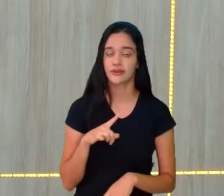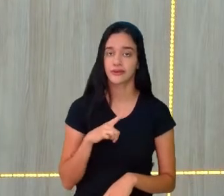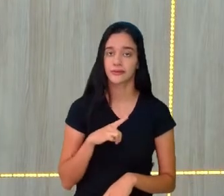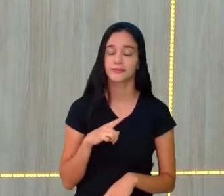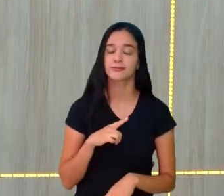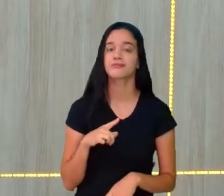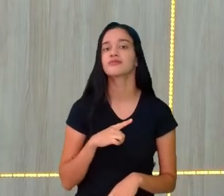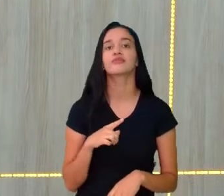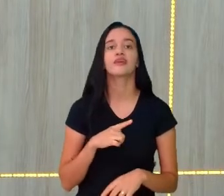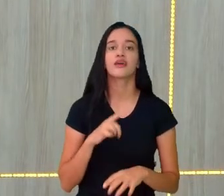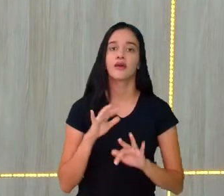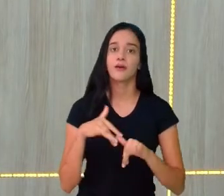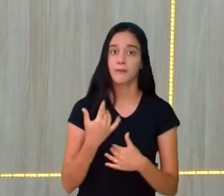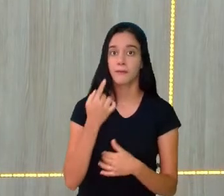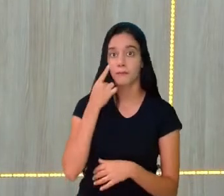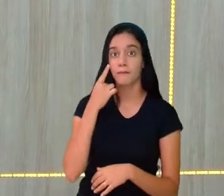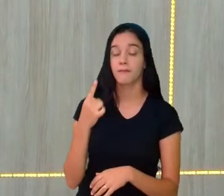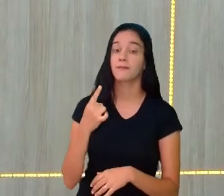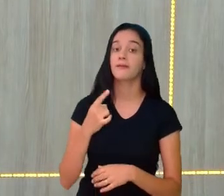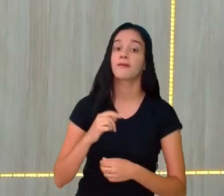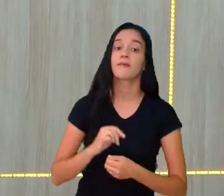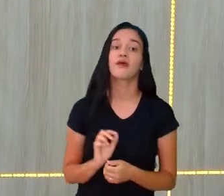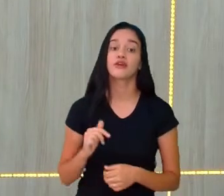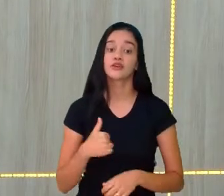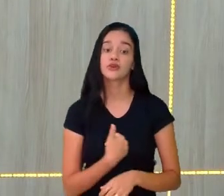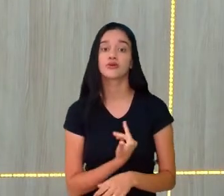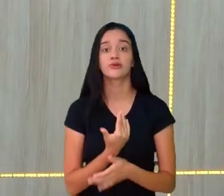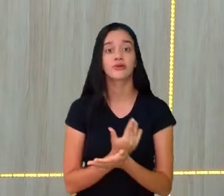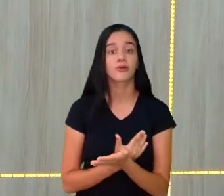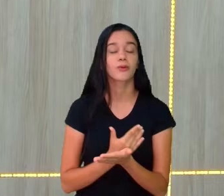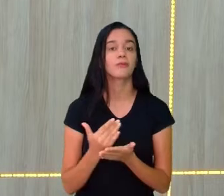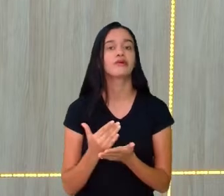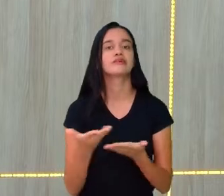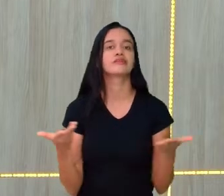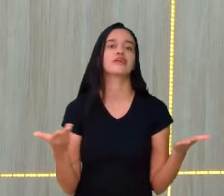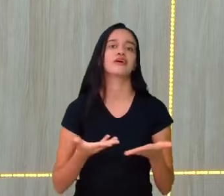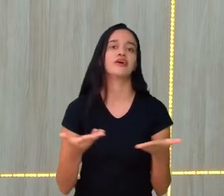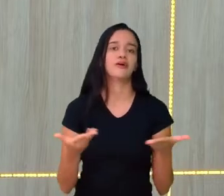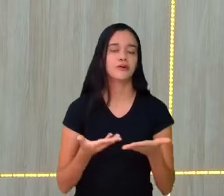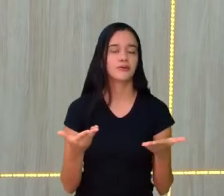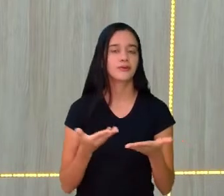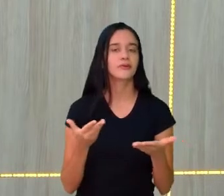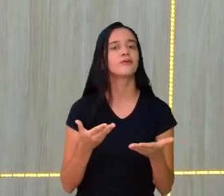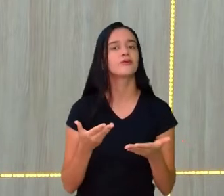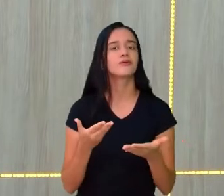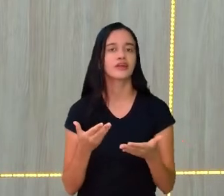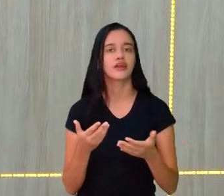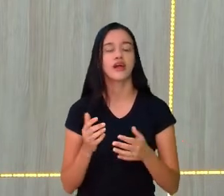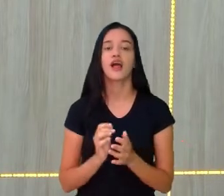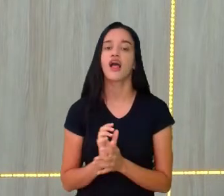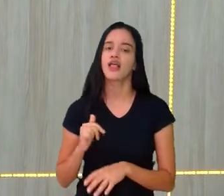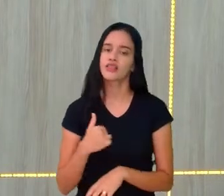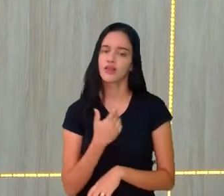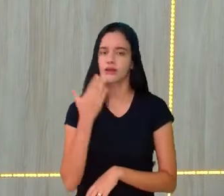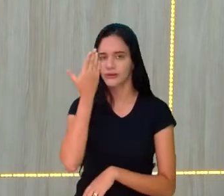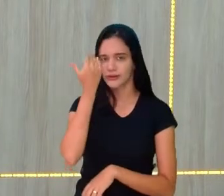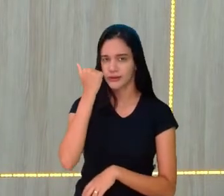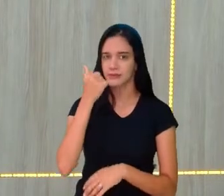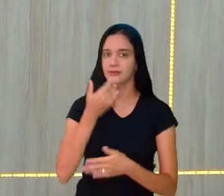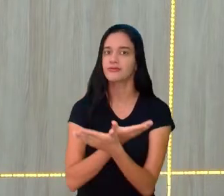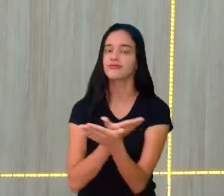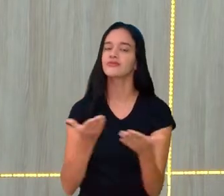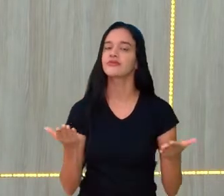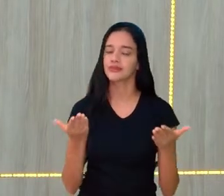dificuldades vêm para serem vencidas. Então a gente está começando um ano agora e a gente sabe, né, que todos e todas